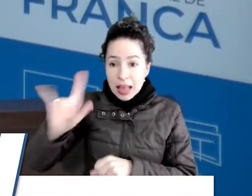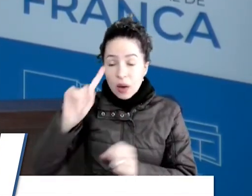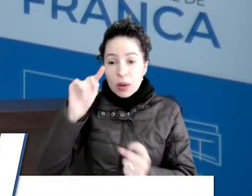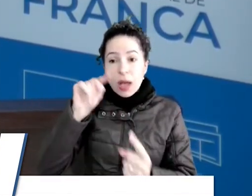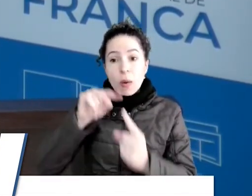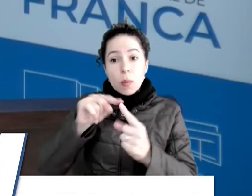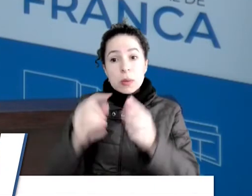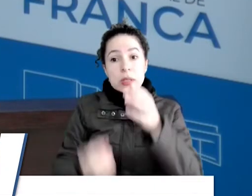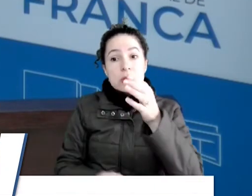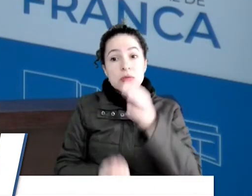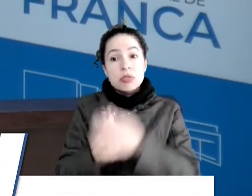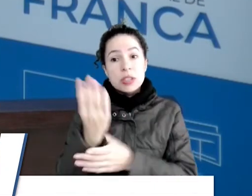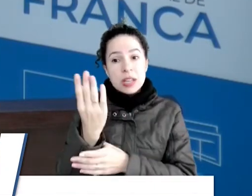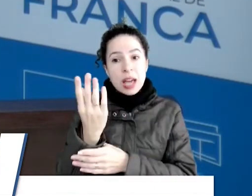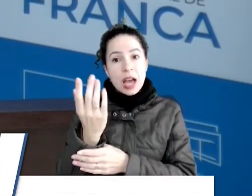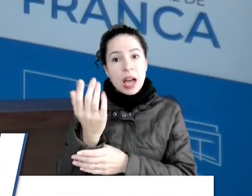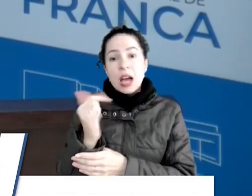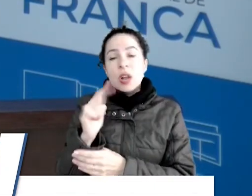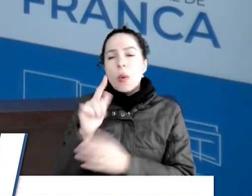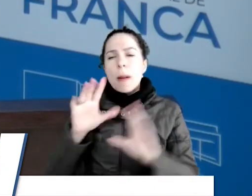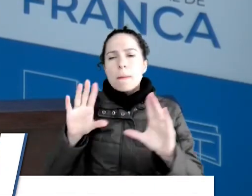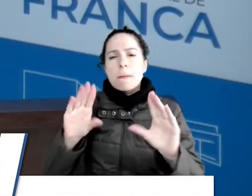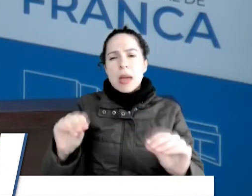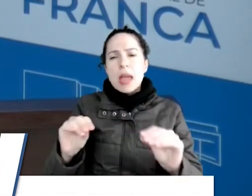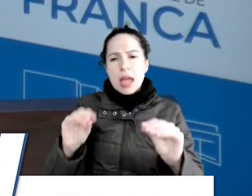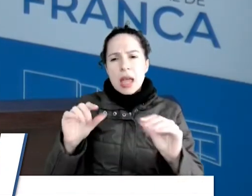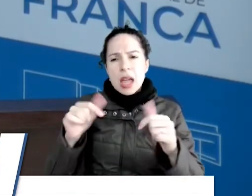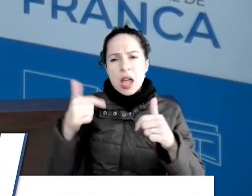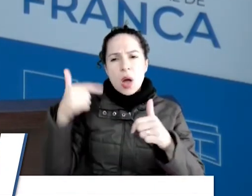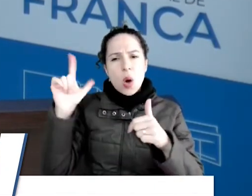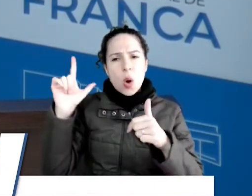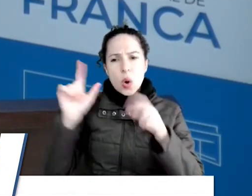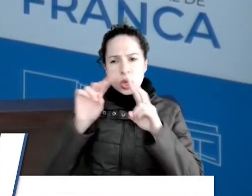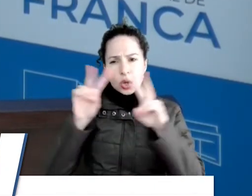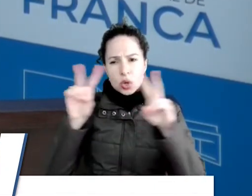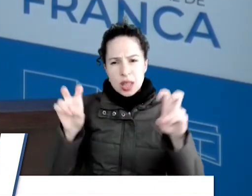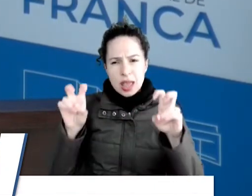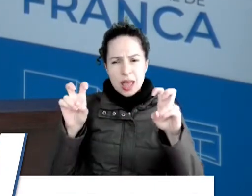criadas. Não tem que se meter em questões ligadas à